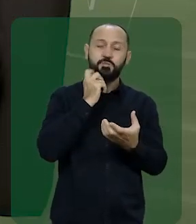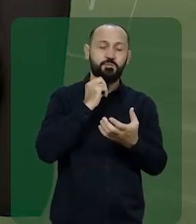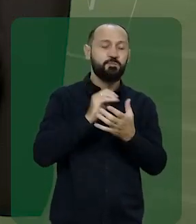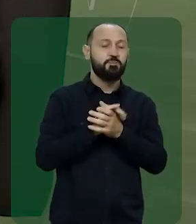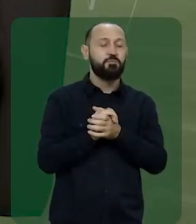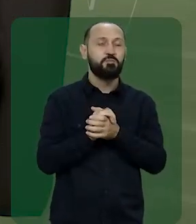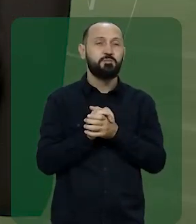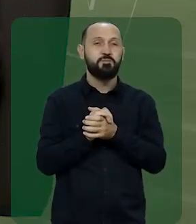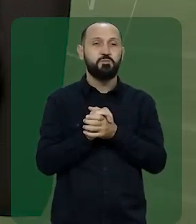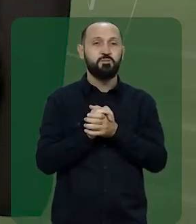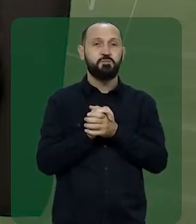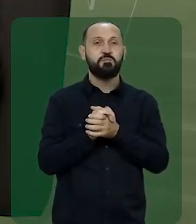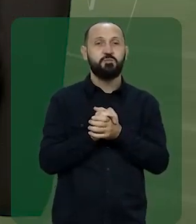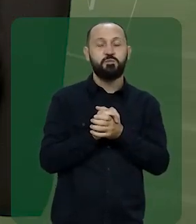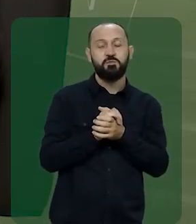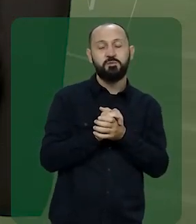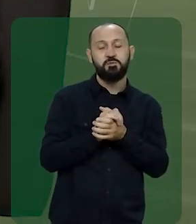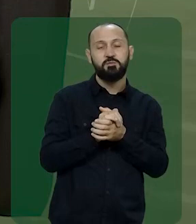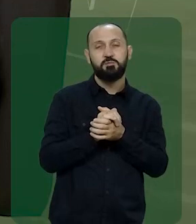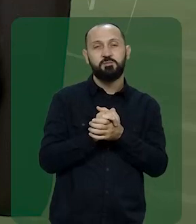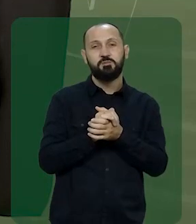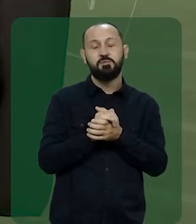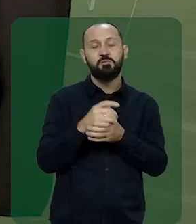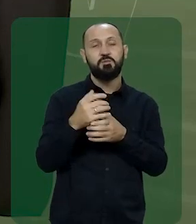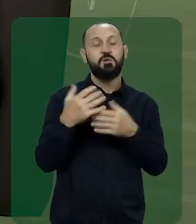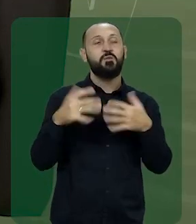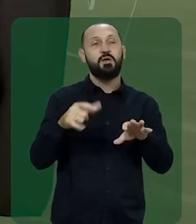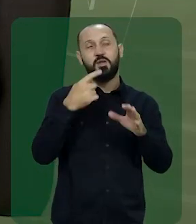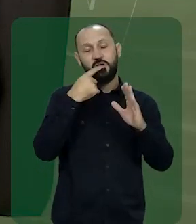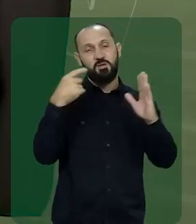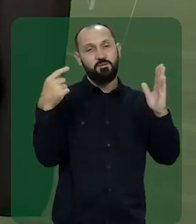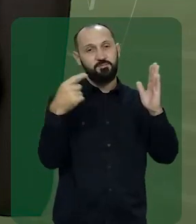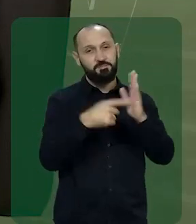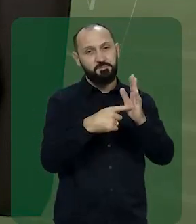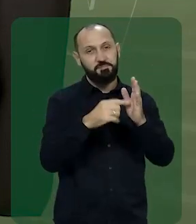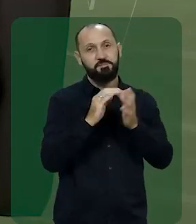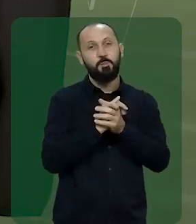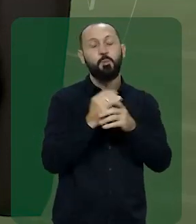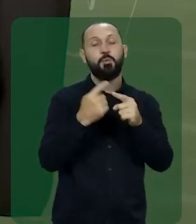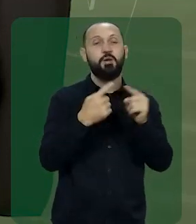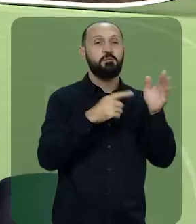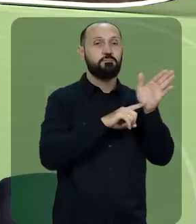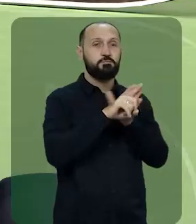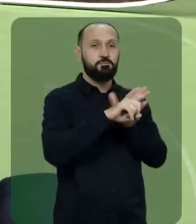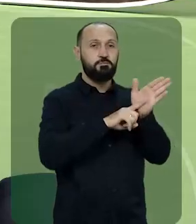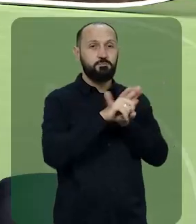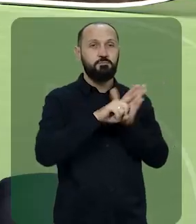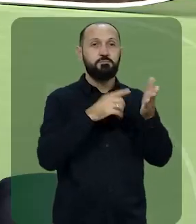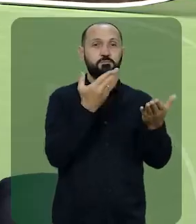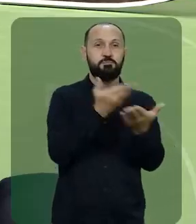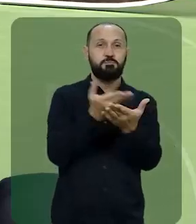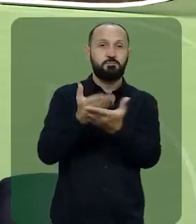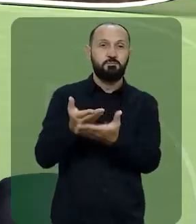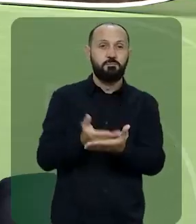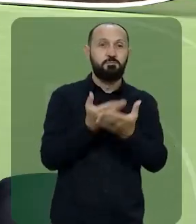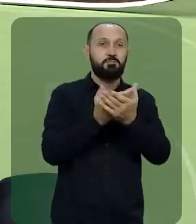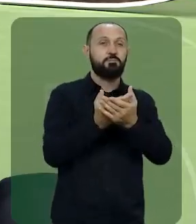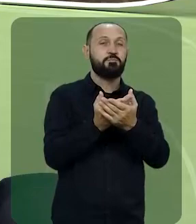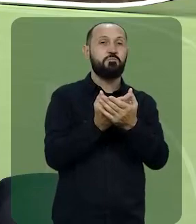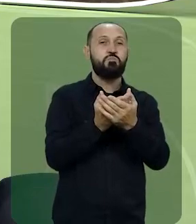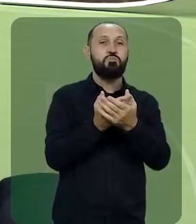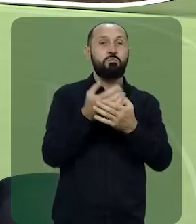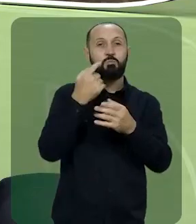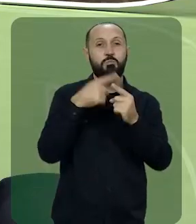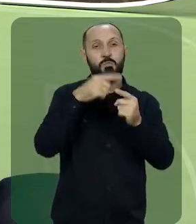ela é muito subnotificada ainda, né, Zirleide? Porque o idoso, a pessoa idosa,